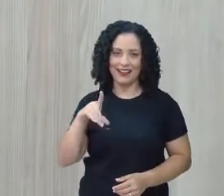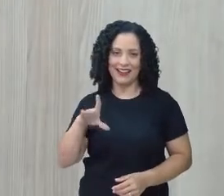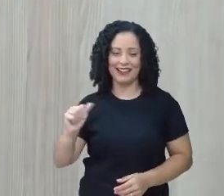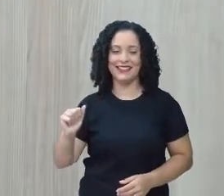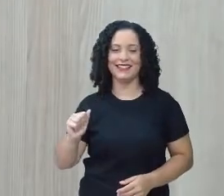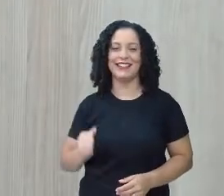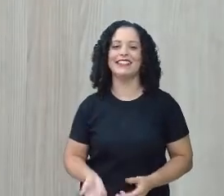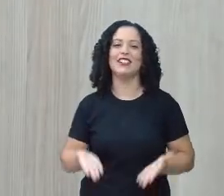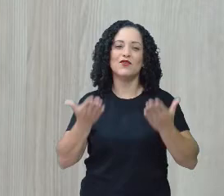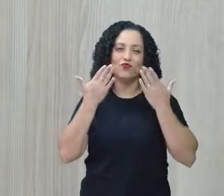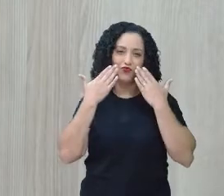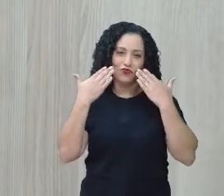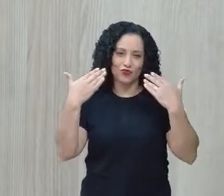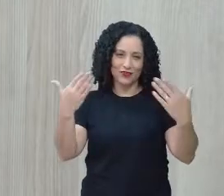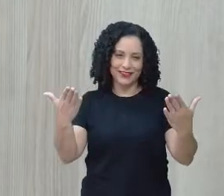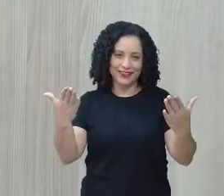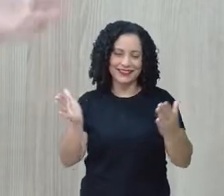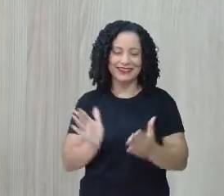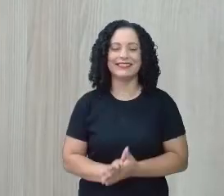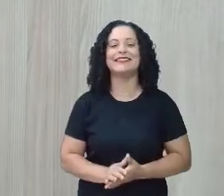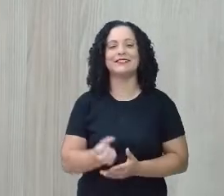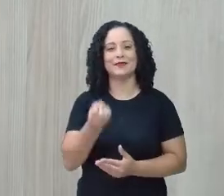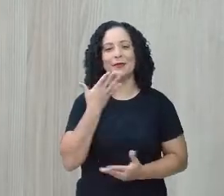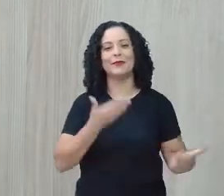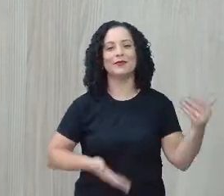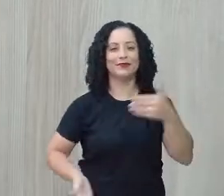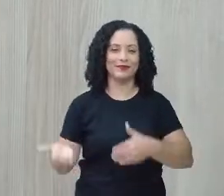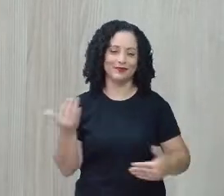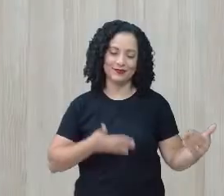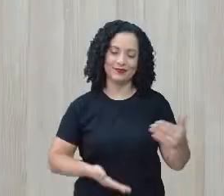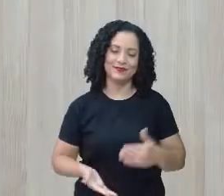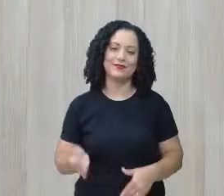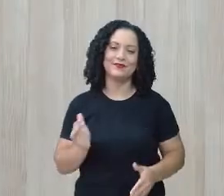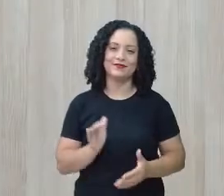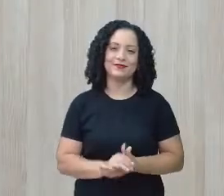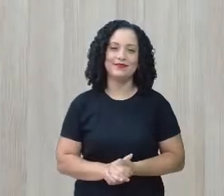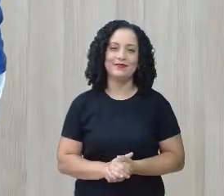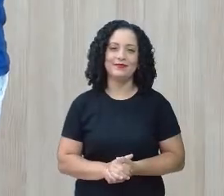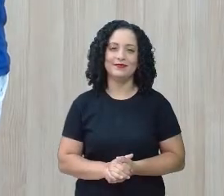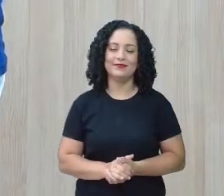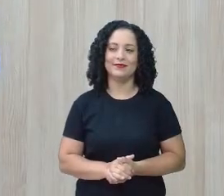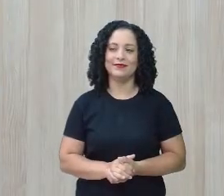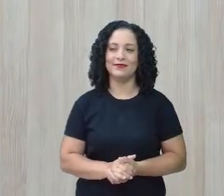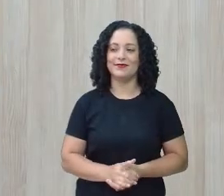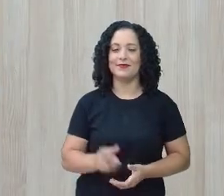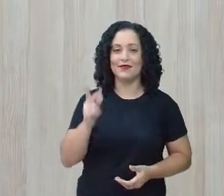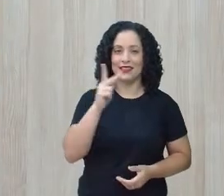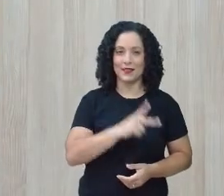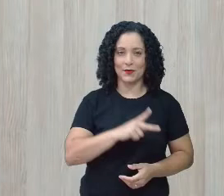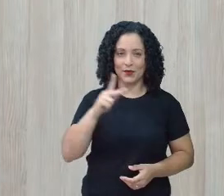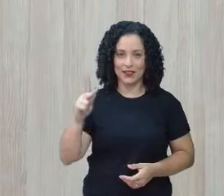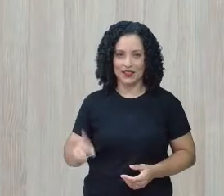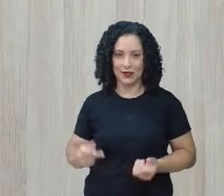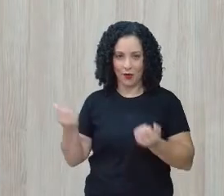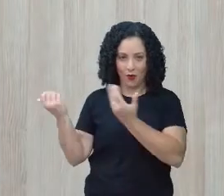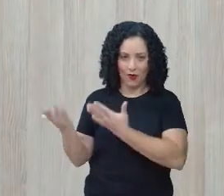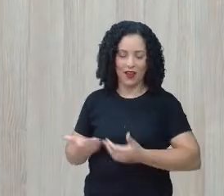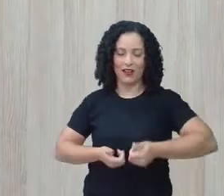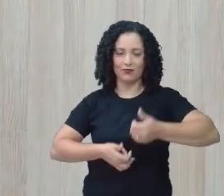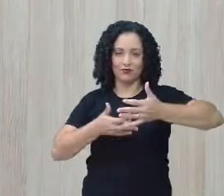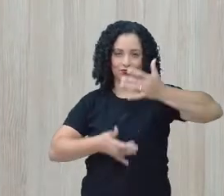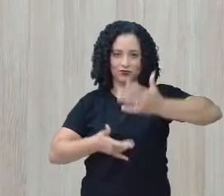Voltei! Bom estar aqui com vocês. Então, a professora, ela vai ficar no